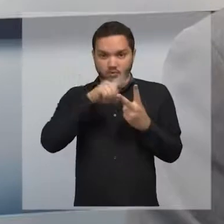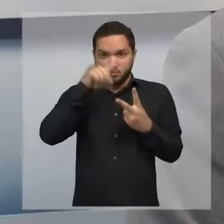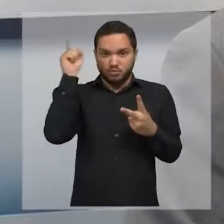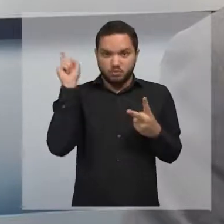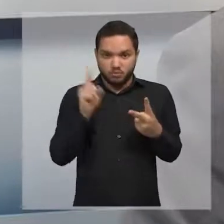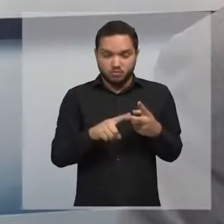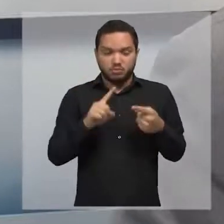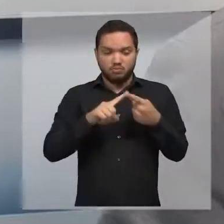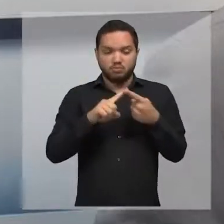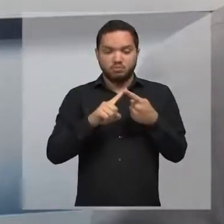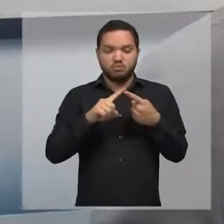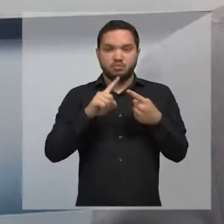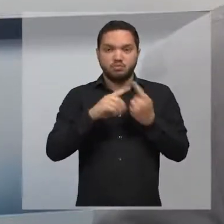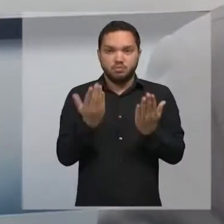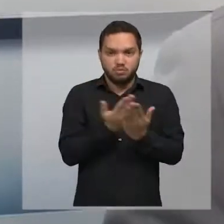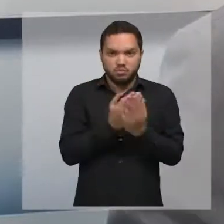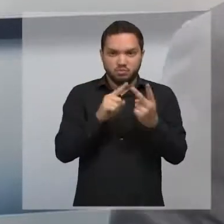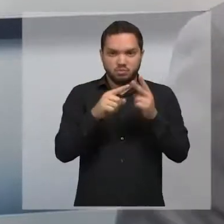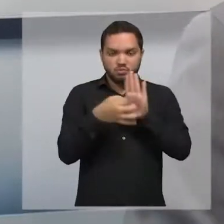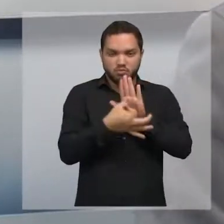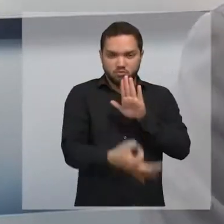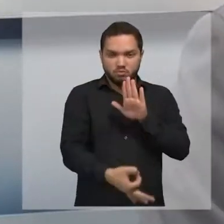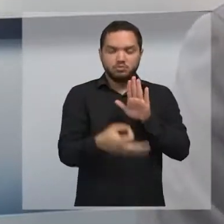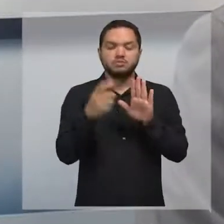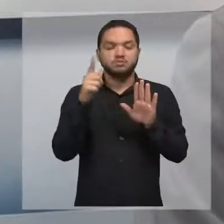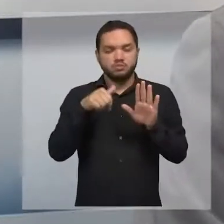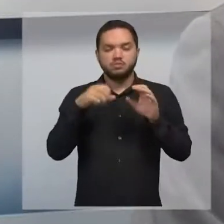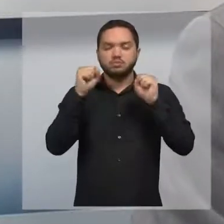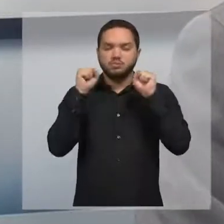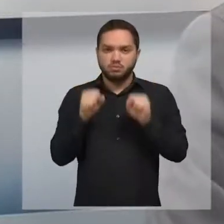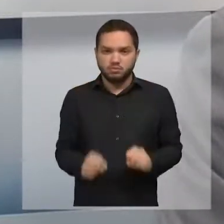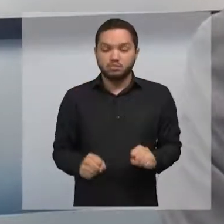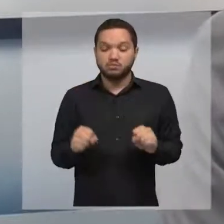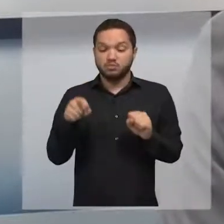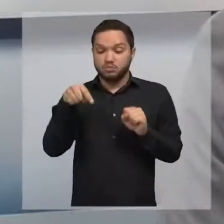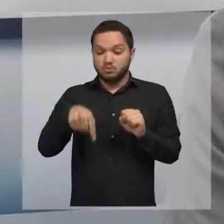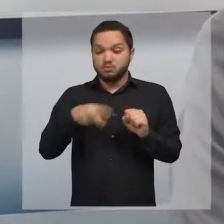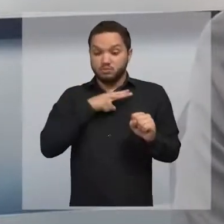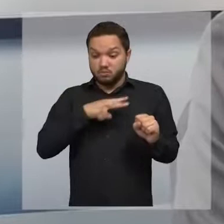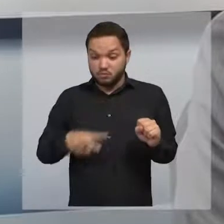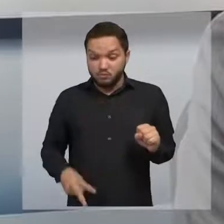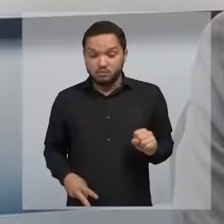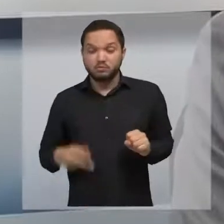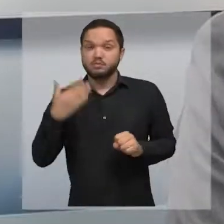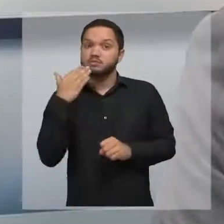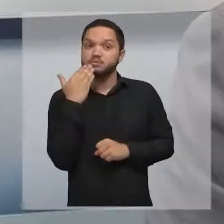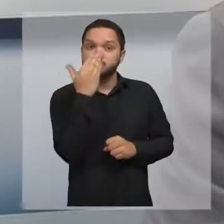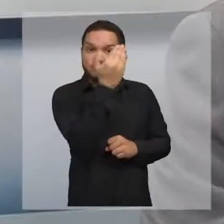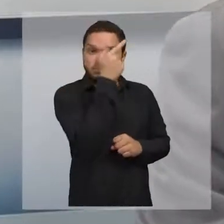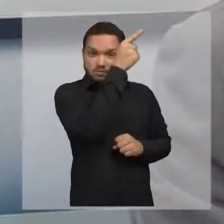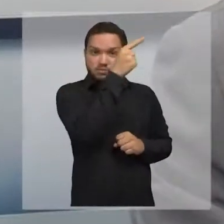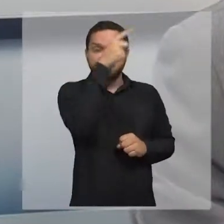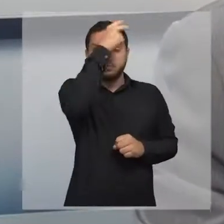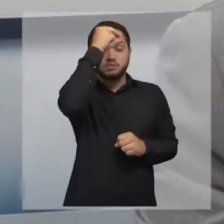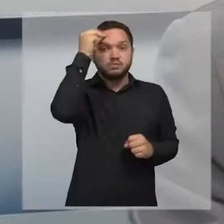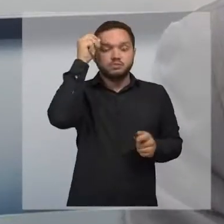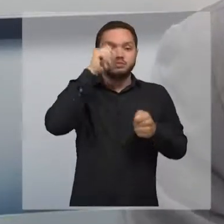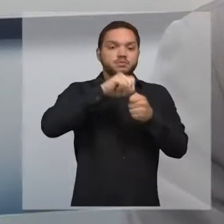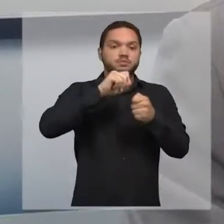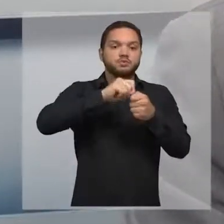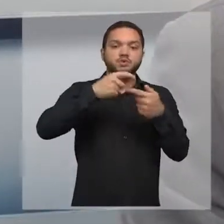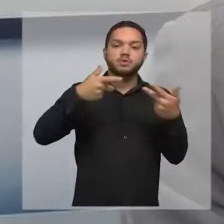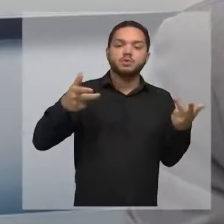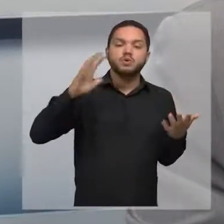dois instrumentos, o requerimento e a indicação, são justamente esses que permitem ao legislador solicitar ao Poder